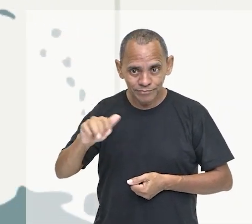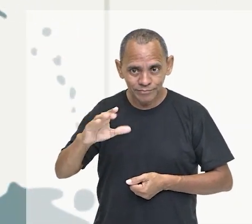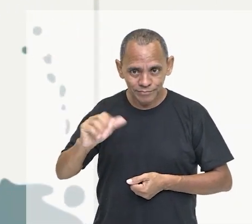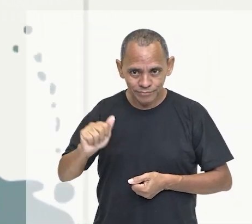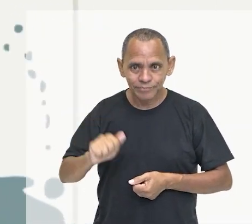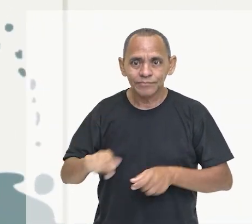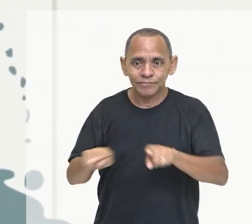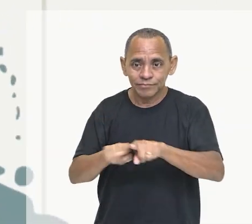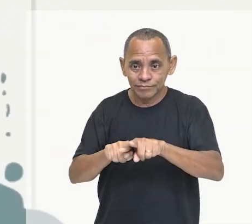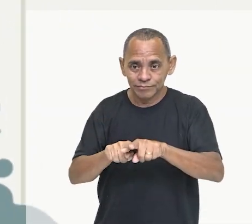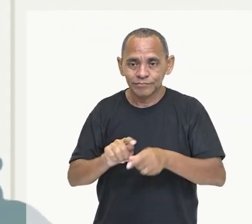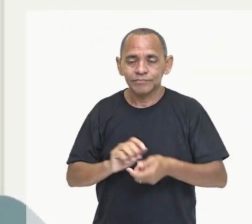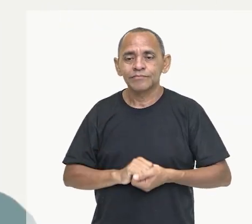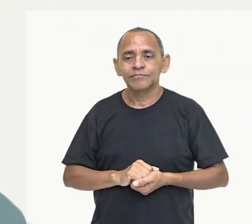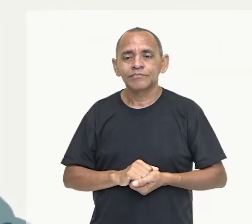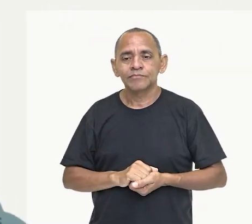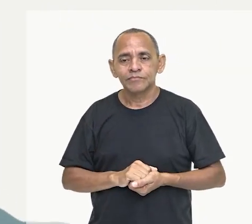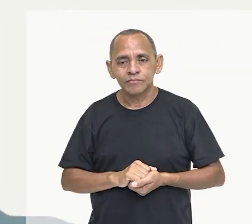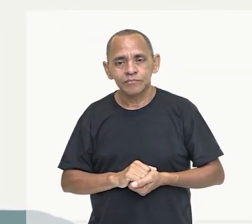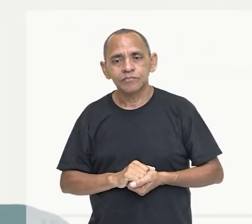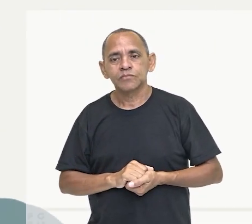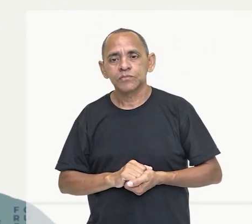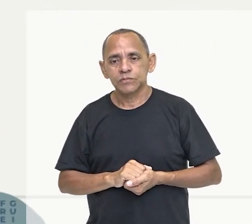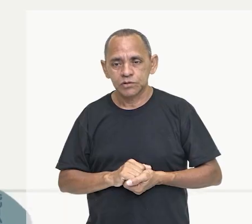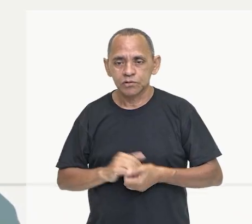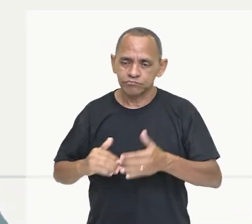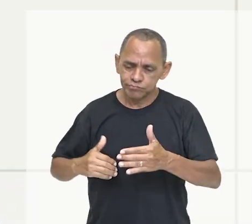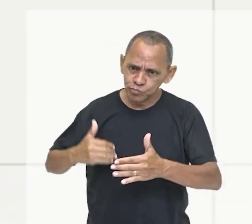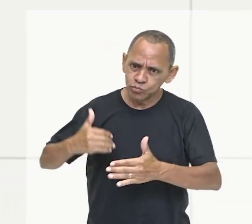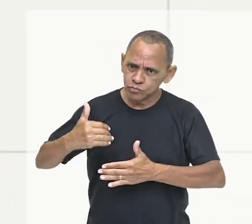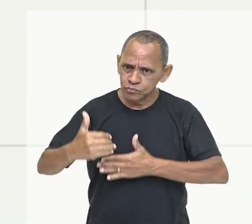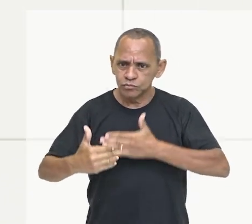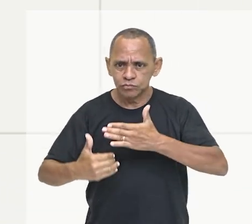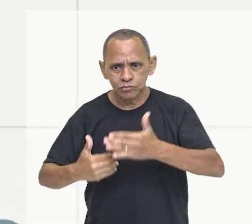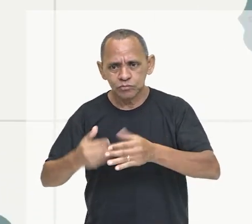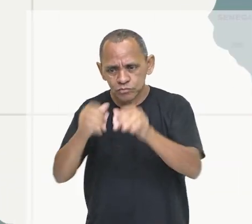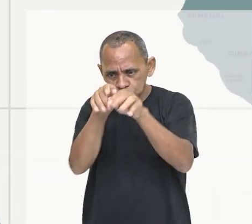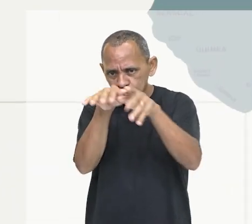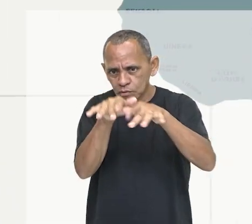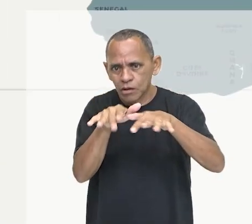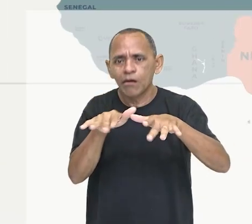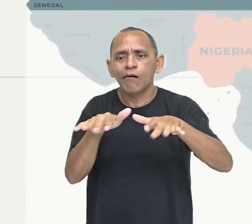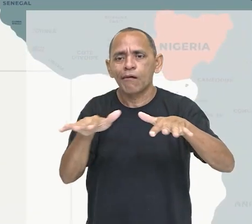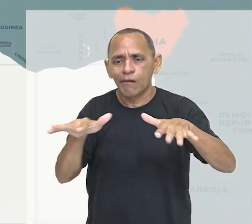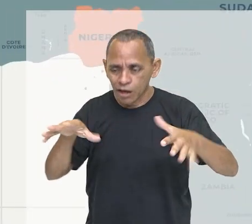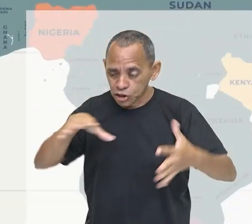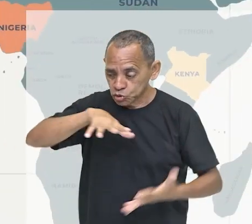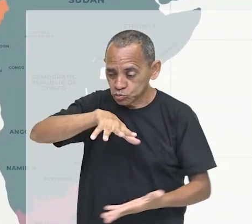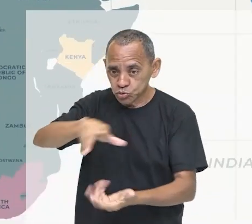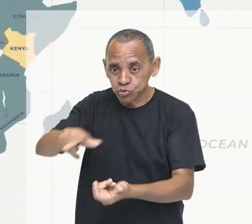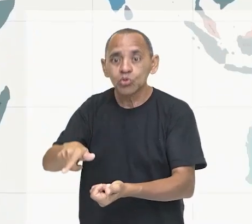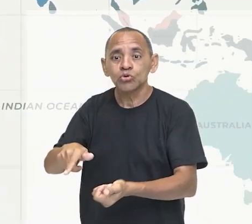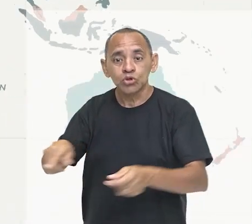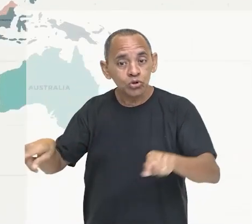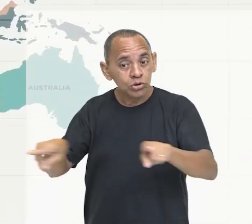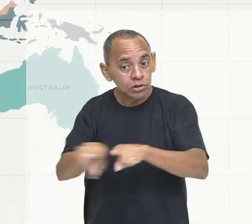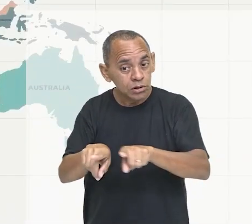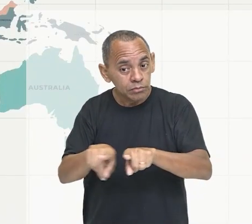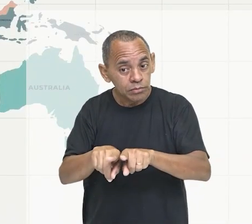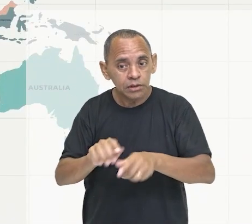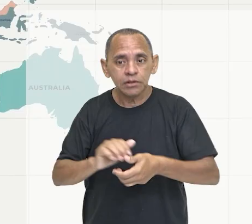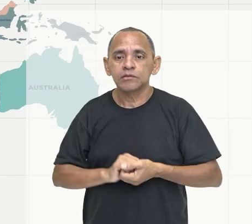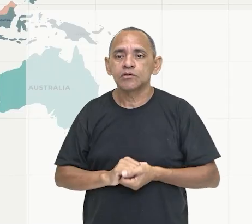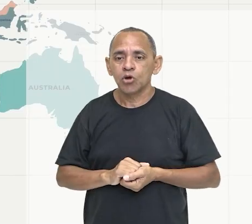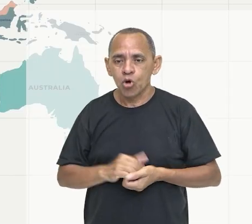Então, a língua inglesa foi devagarinho se espalhando pelo mundo, certo? E está aí hoje, é o que temos, é uma